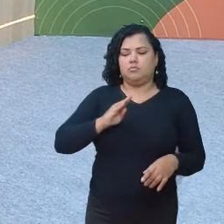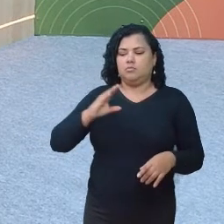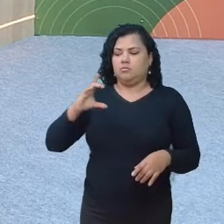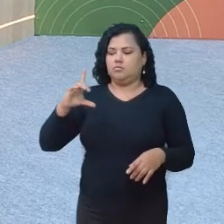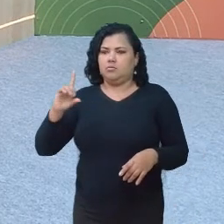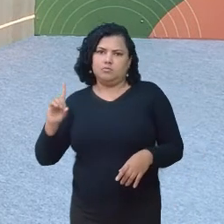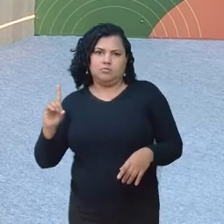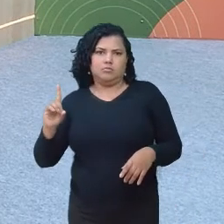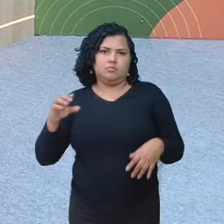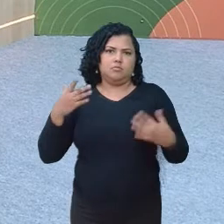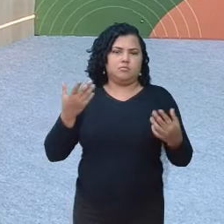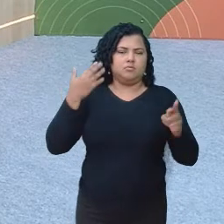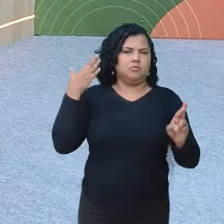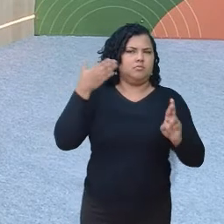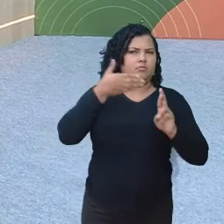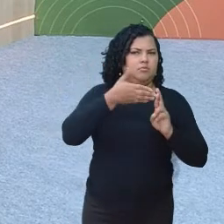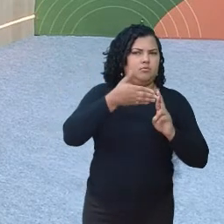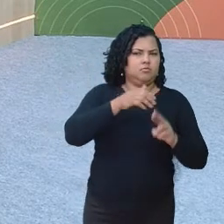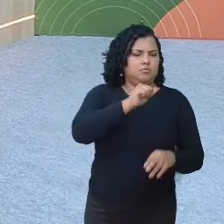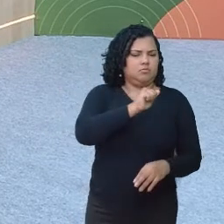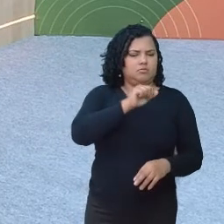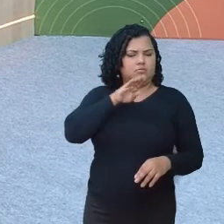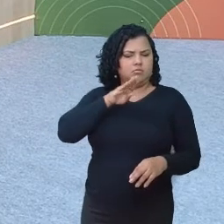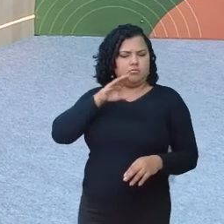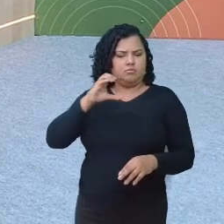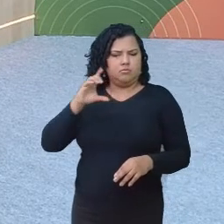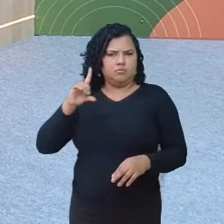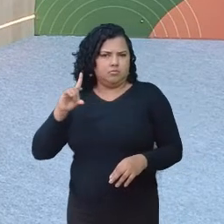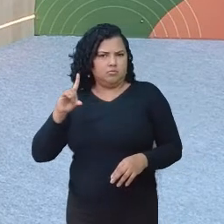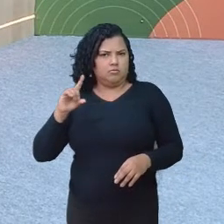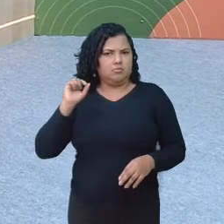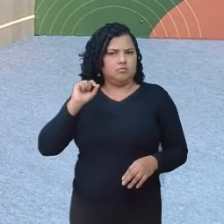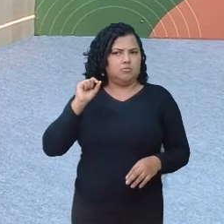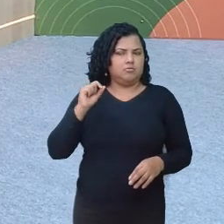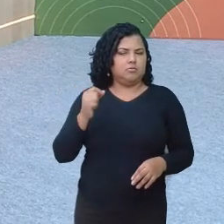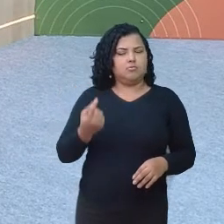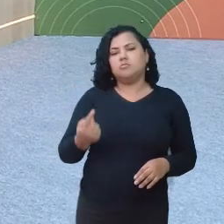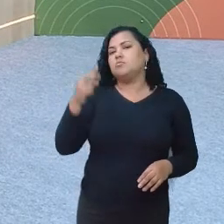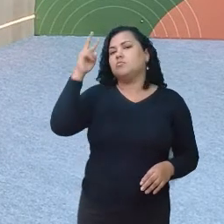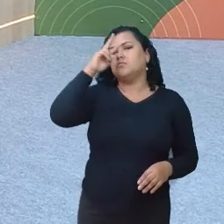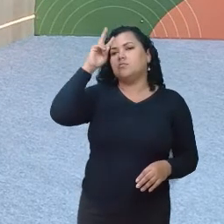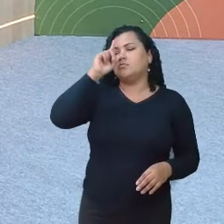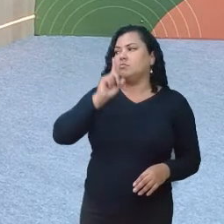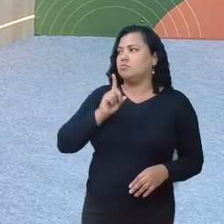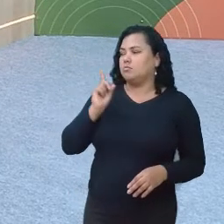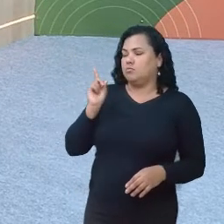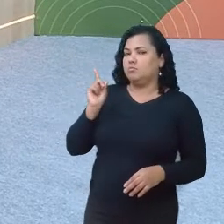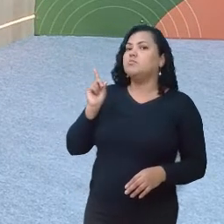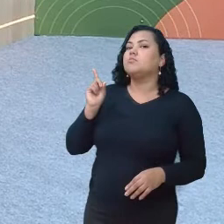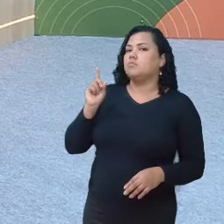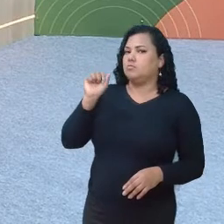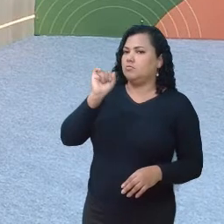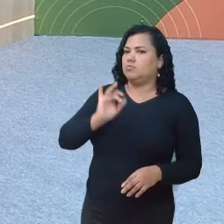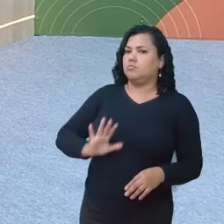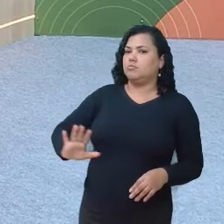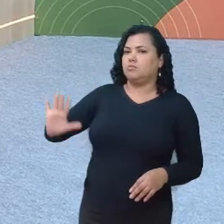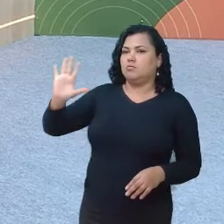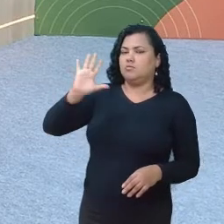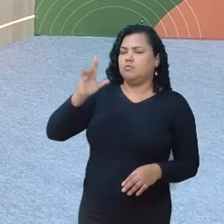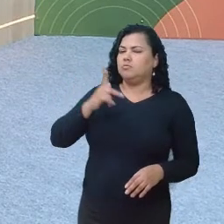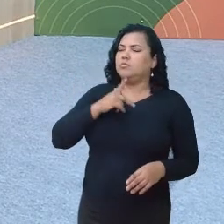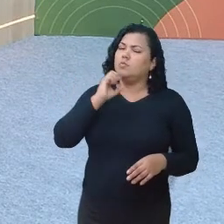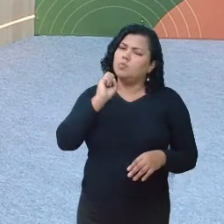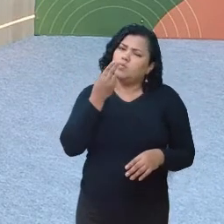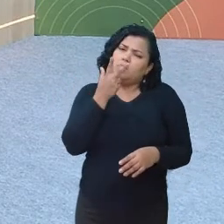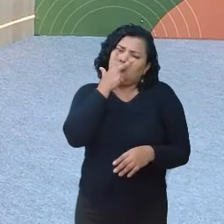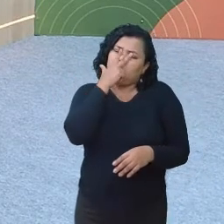faz essa referência para o quadrilátero ABCD, coloca aí em mente que é essa representação, ou algo parecido com